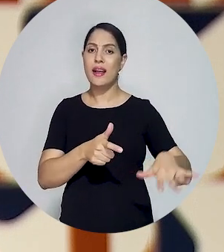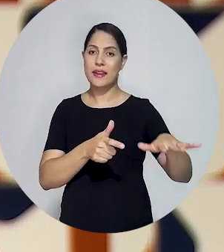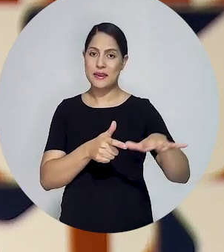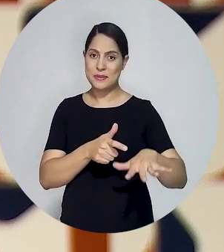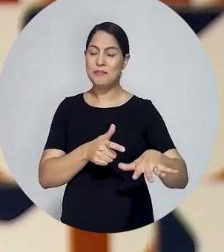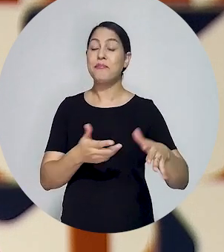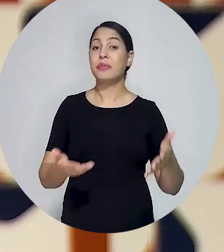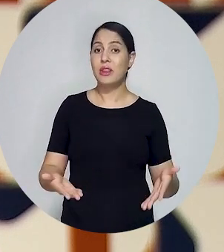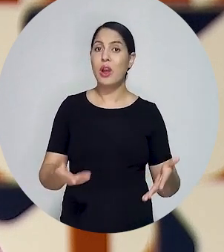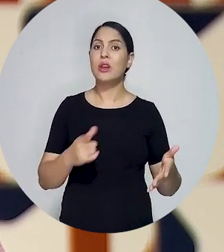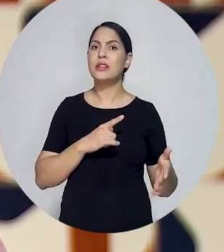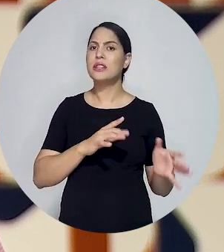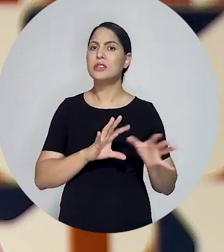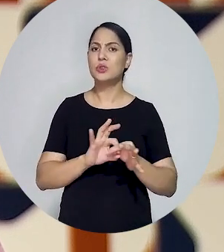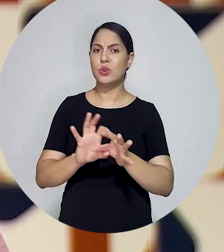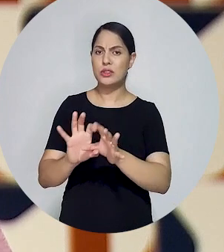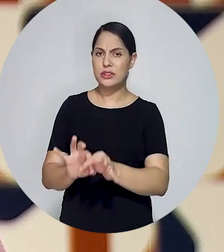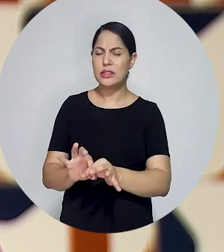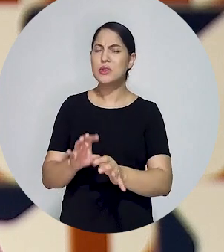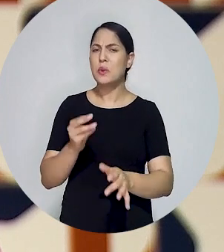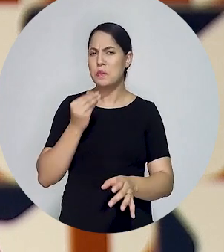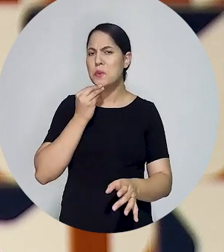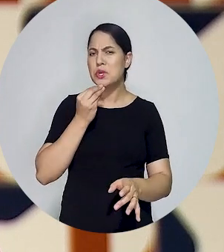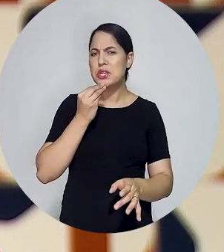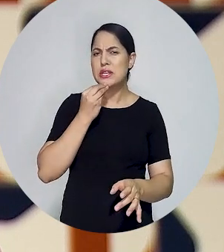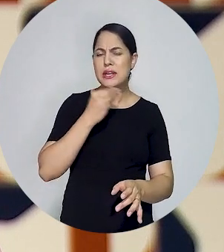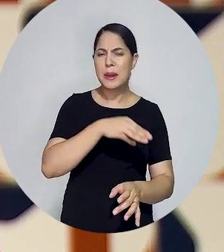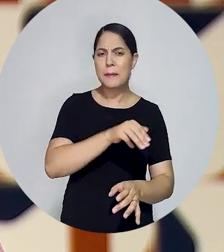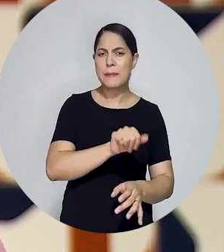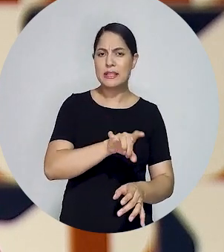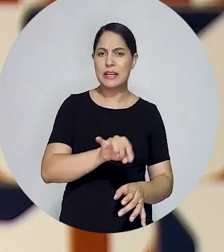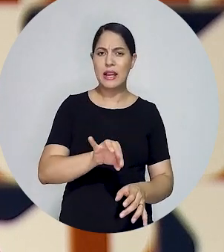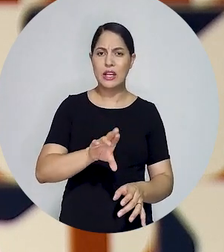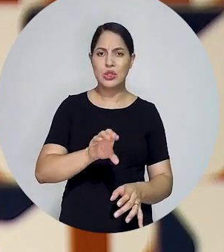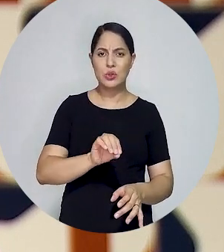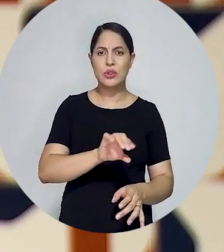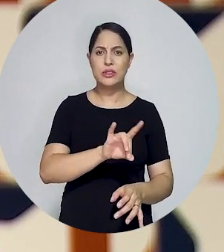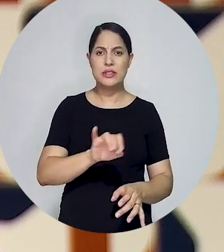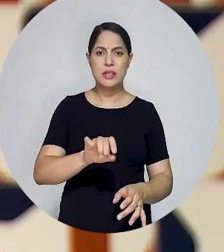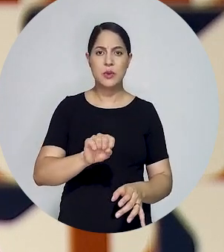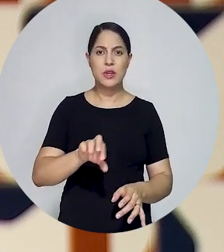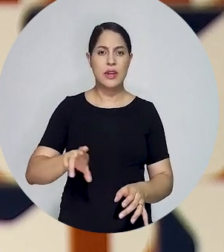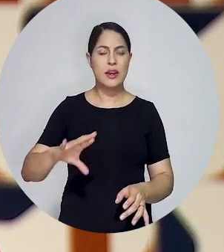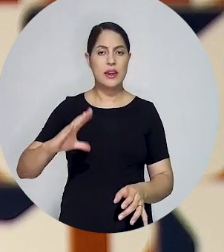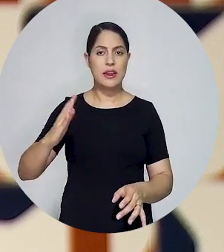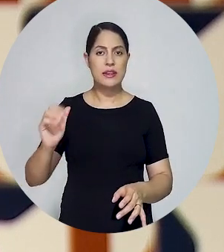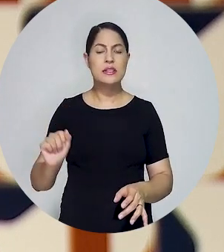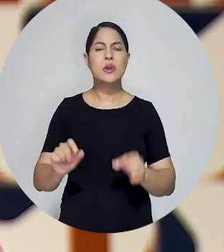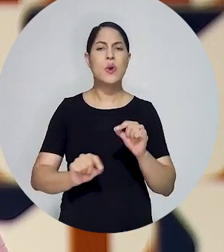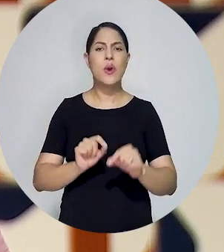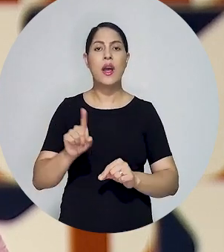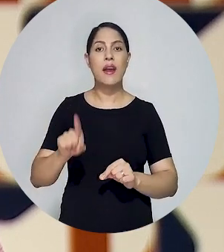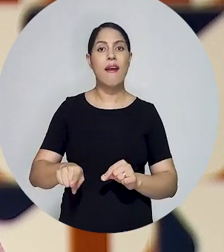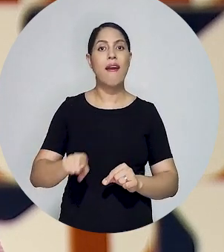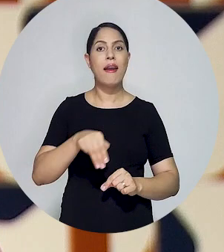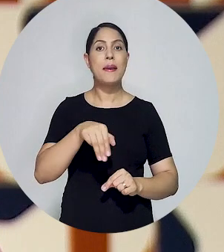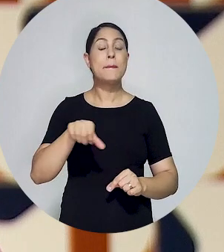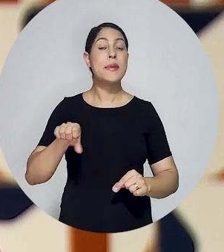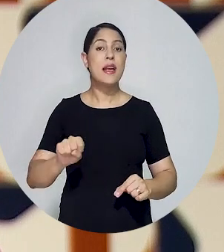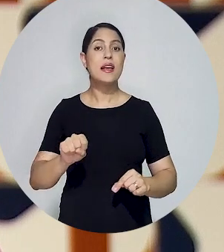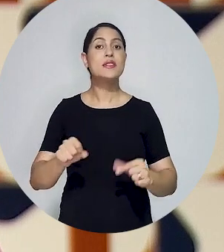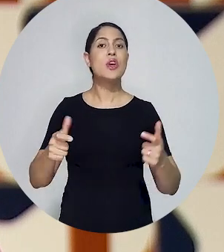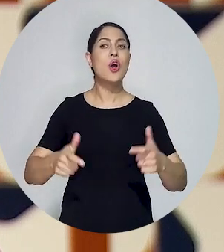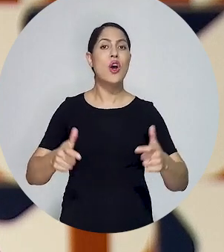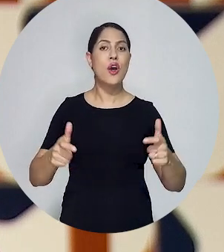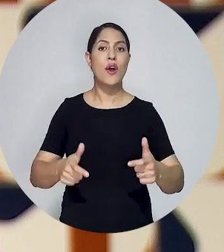que tramitam no órgão. A retomada dessa possibilidade é fruto de demanda da OAB Nacional junto ao Ministério